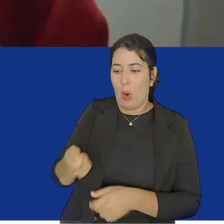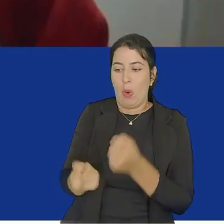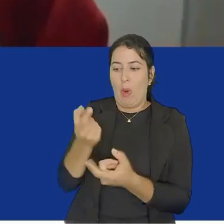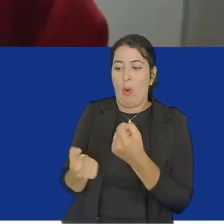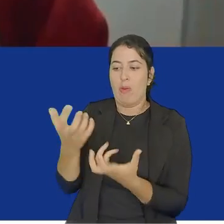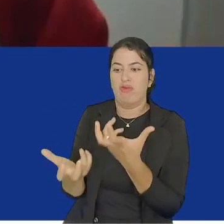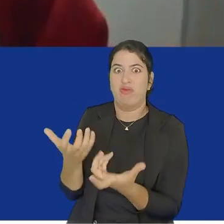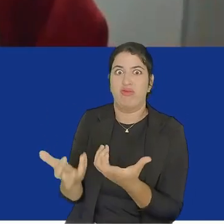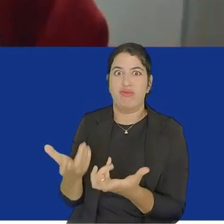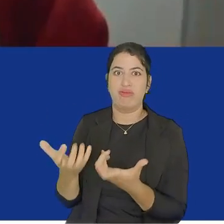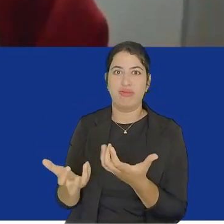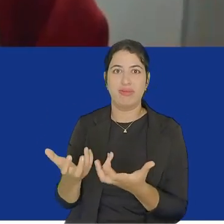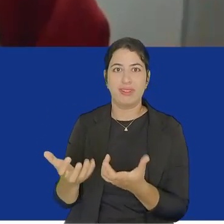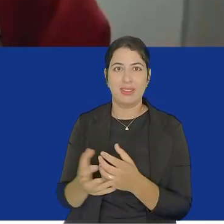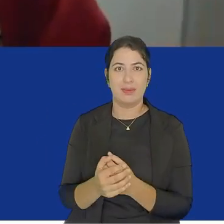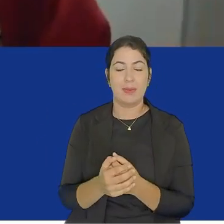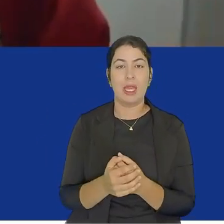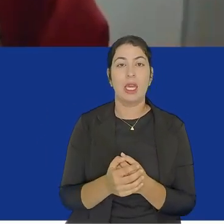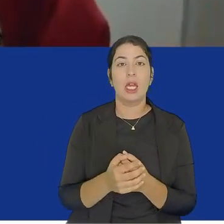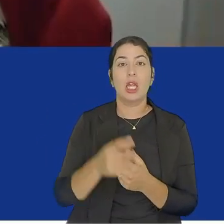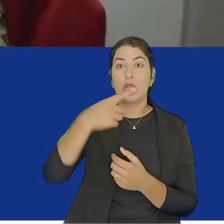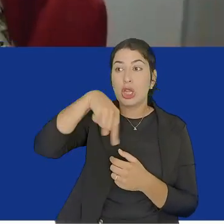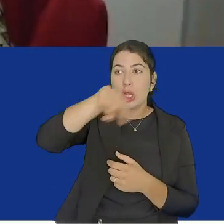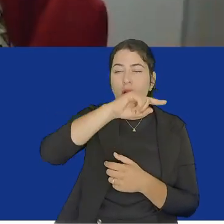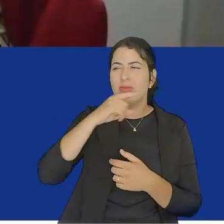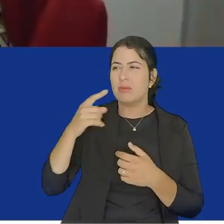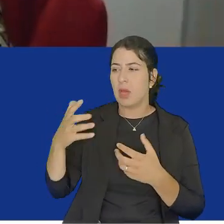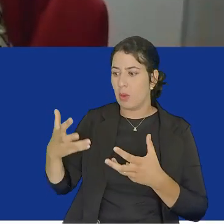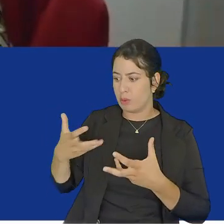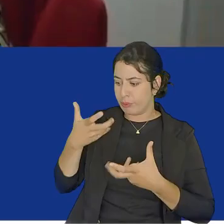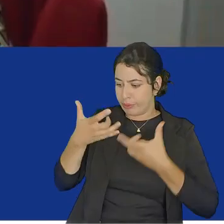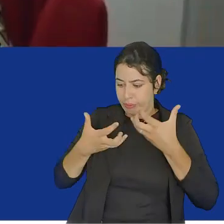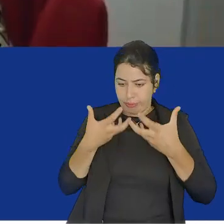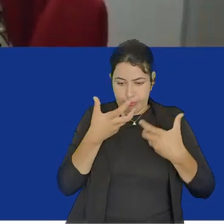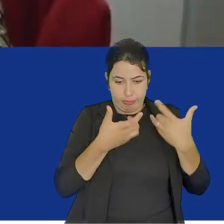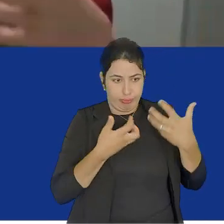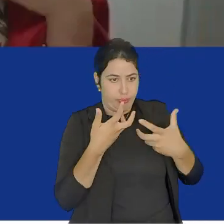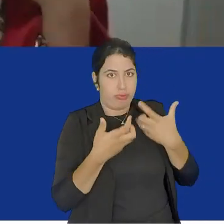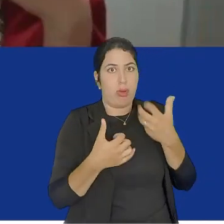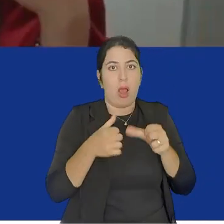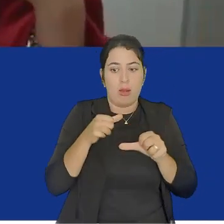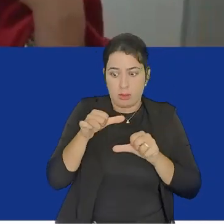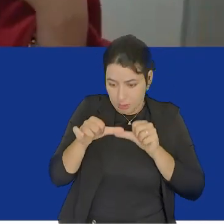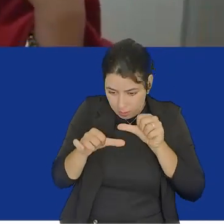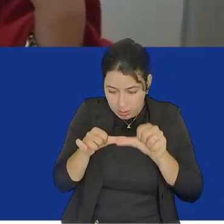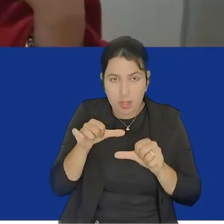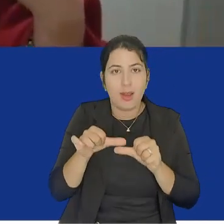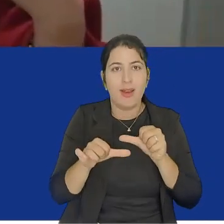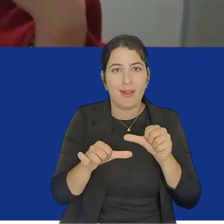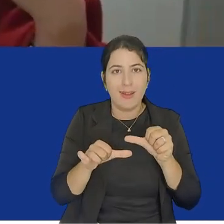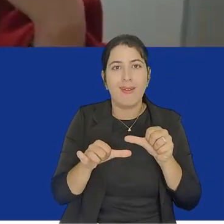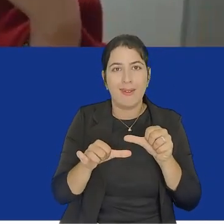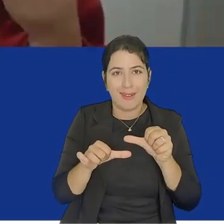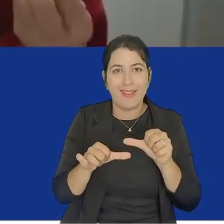nós estamos sendo estimulados ao máximo à transformação. A gente está naquele momento assim, tá, eu descobri uma série de coisas